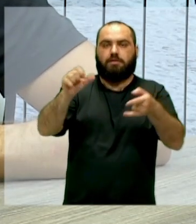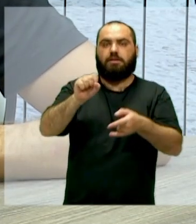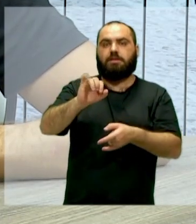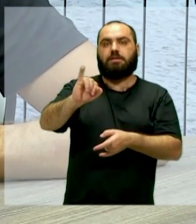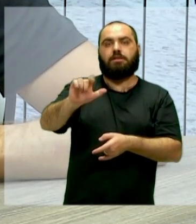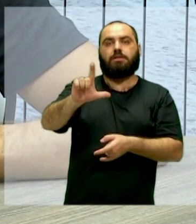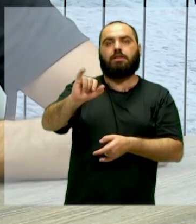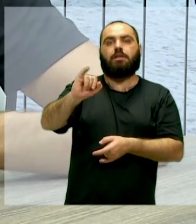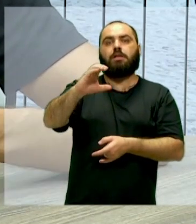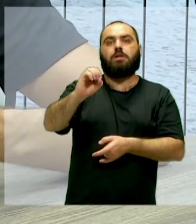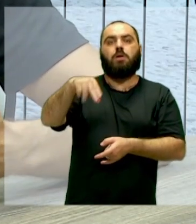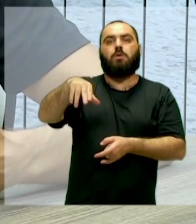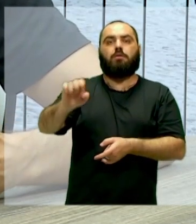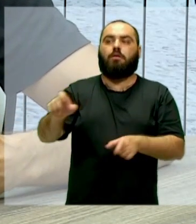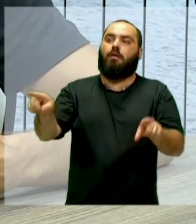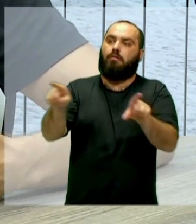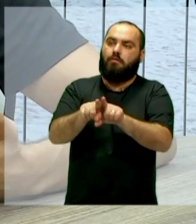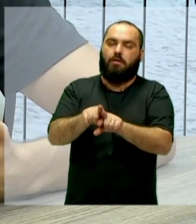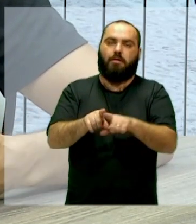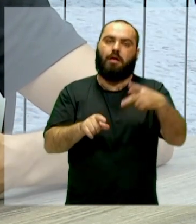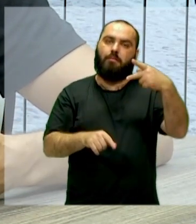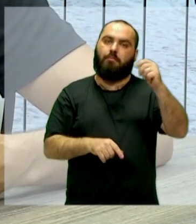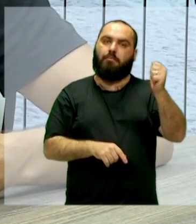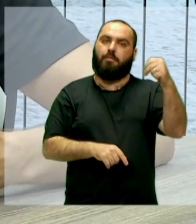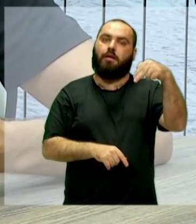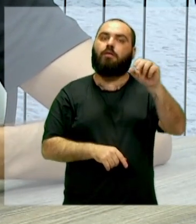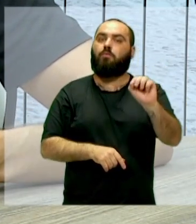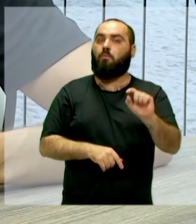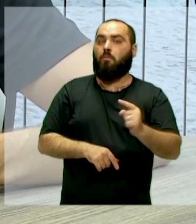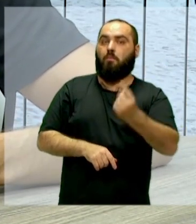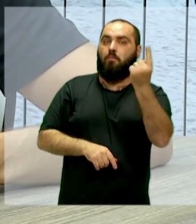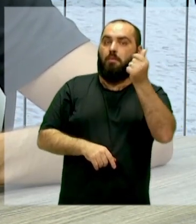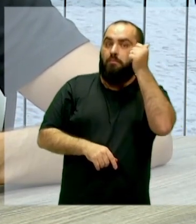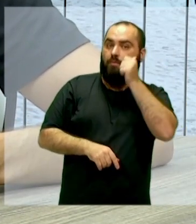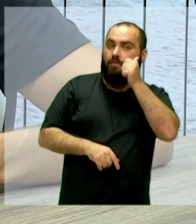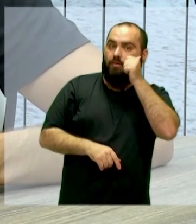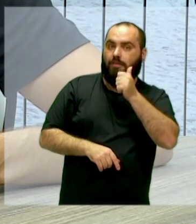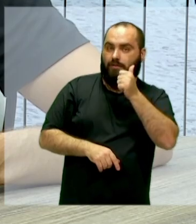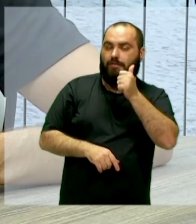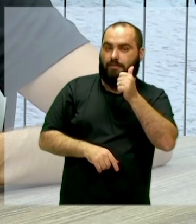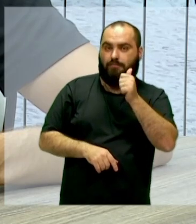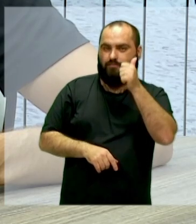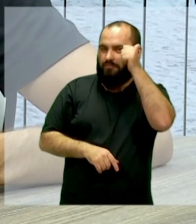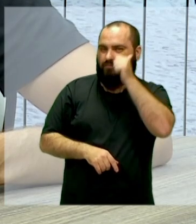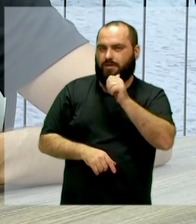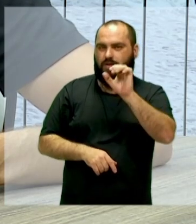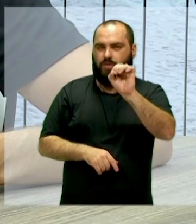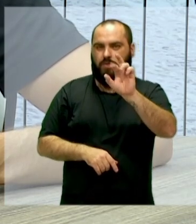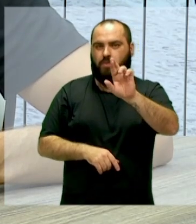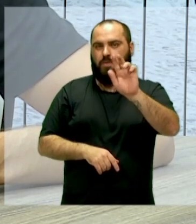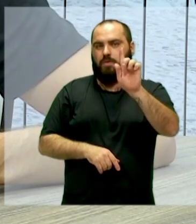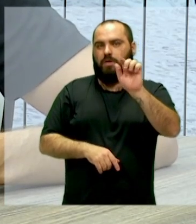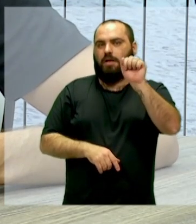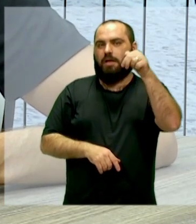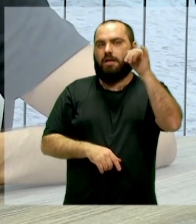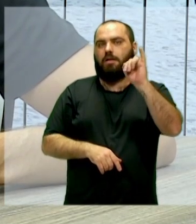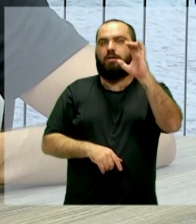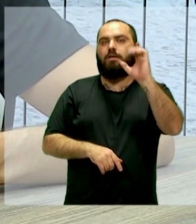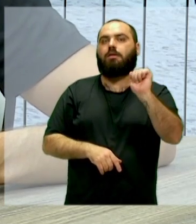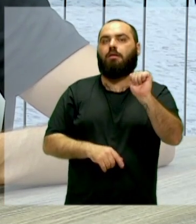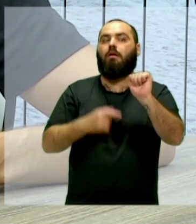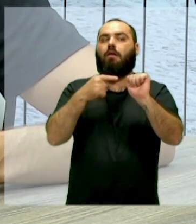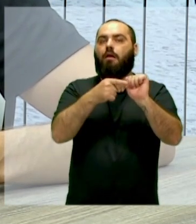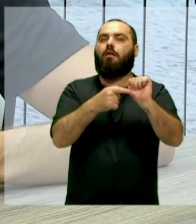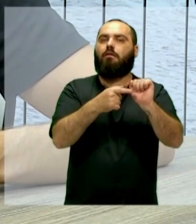os de pano Então vai ter uma empreendedora uma mulher mulher orgânica o nome do do da empresa dela ela vai tá lá vendendo os